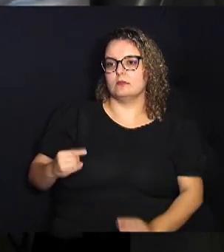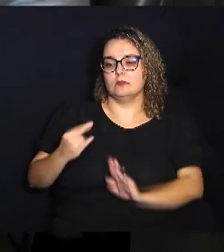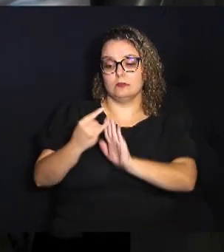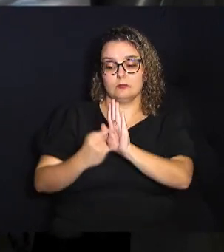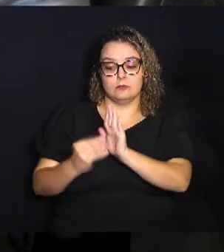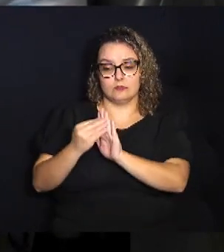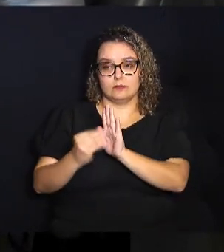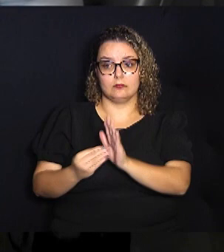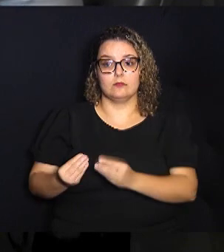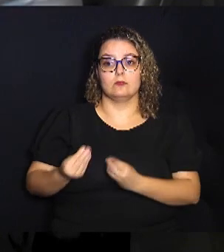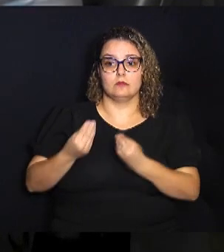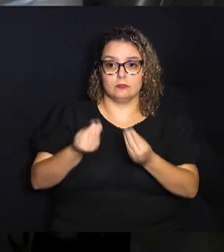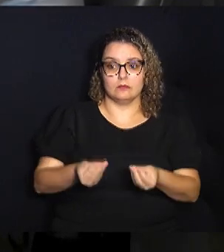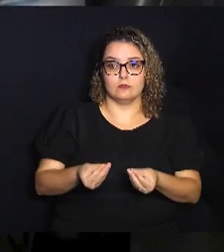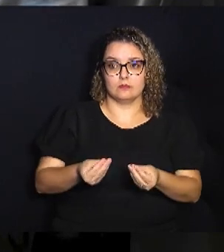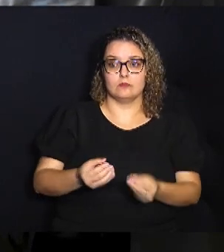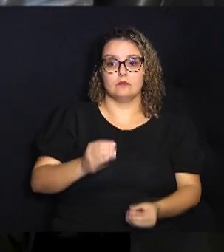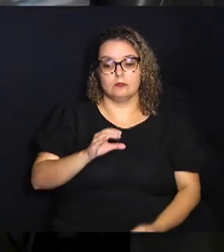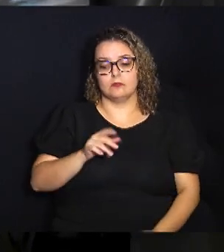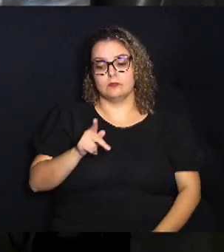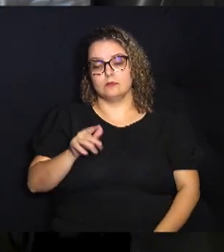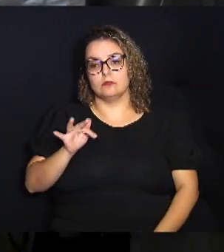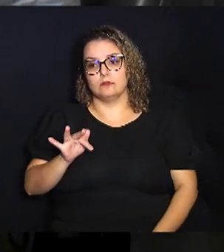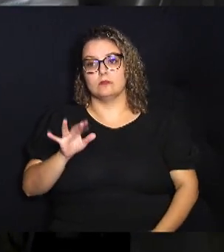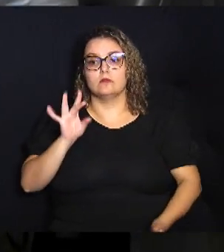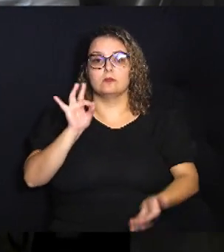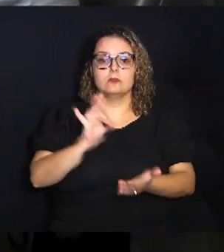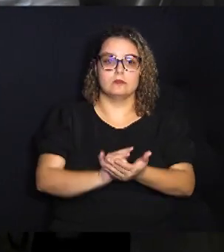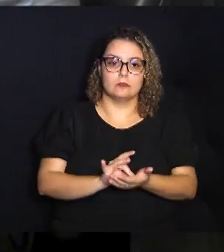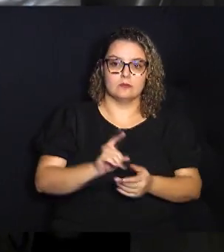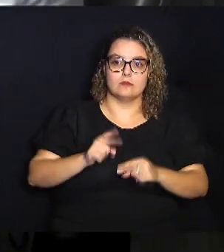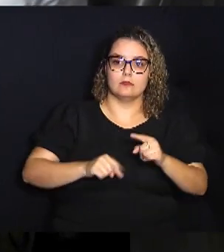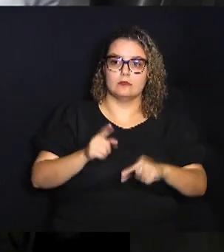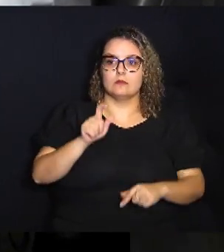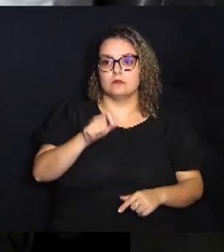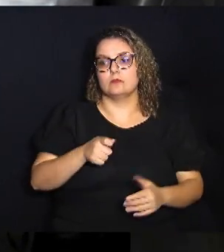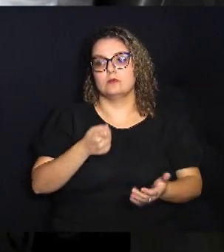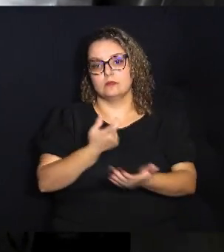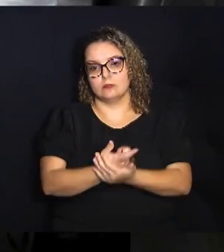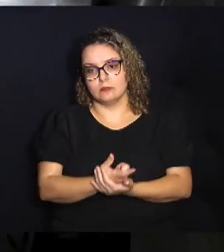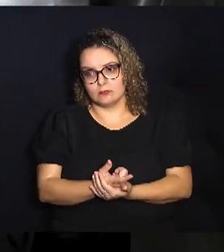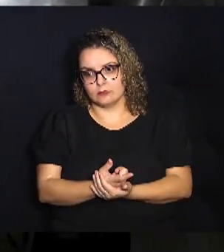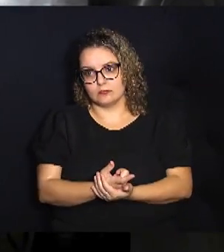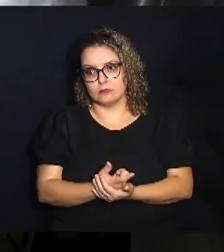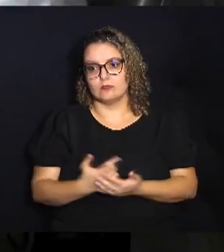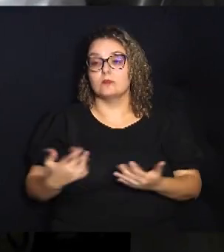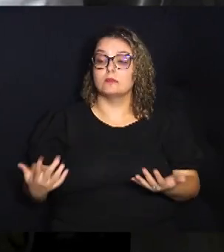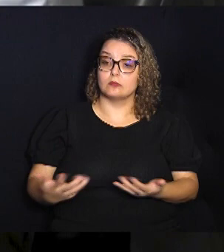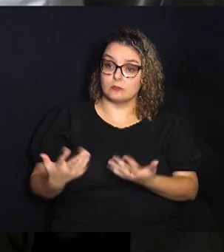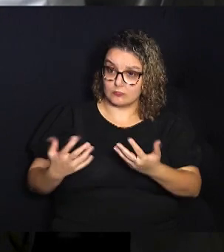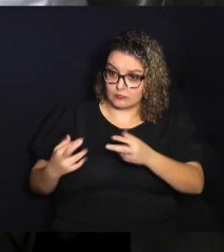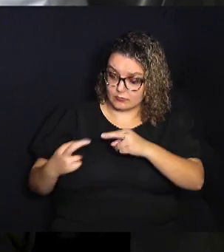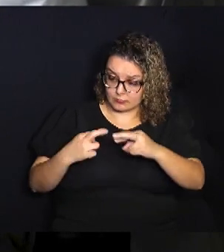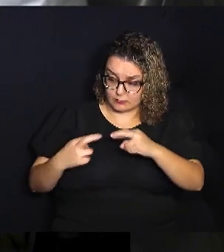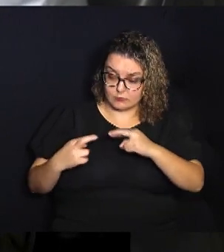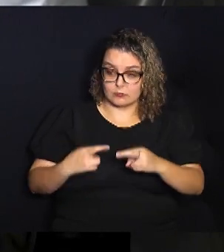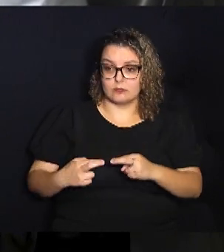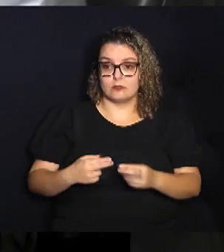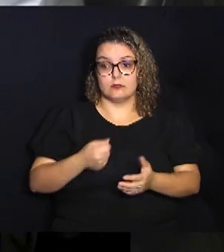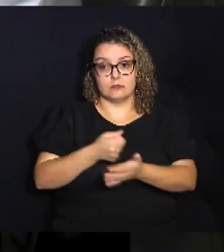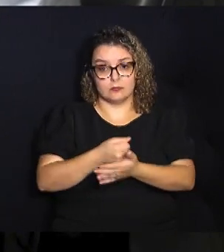ter que pegar o CPF e a origem do produto de quem ele comprou. Correto. Incentivando assim as fiscalizações